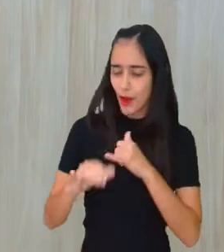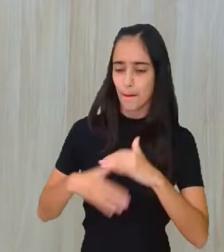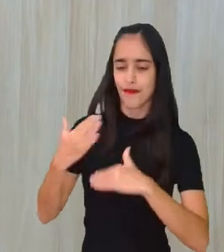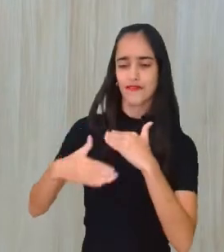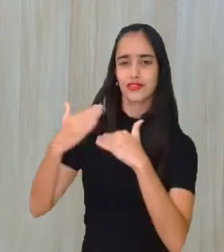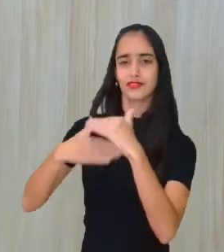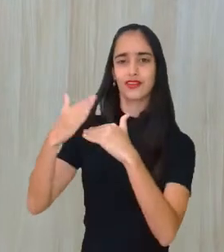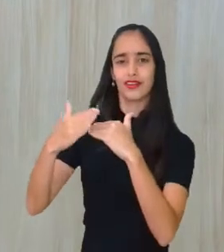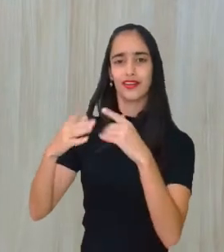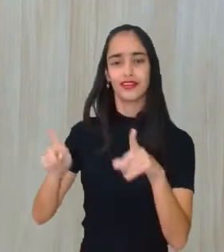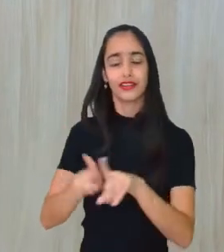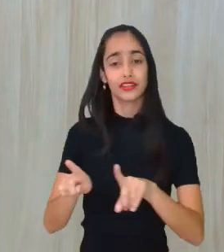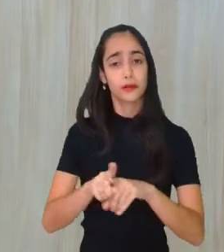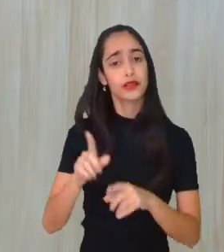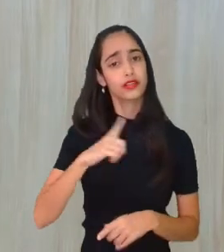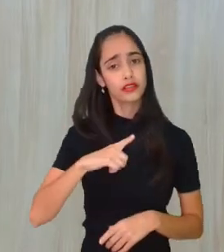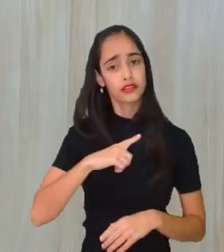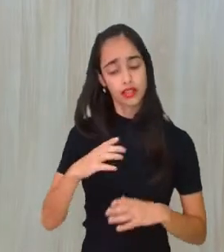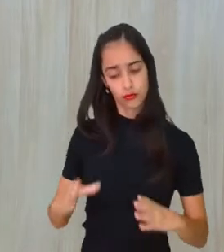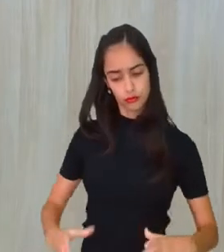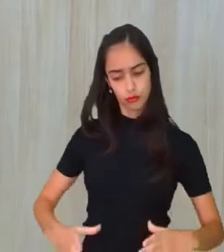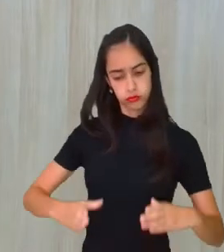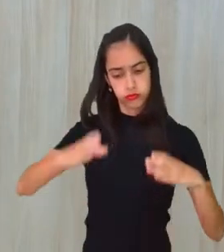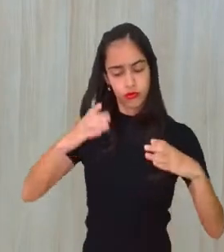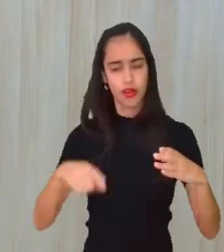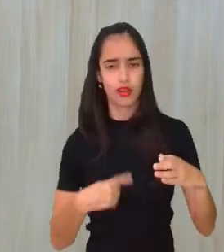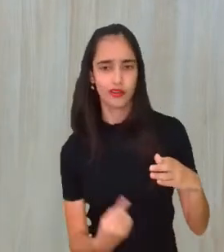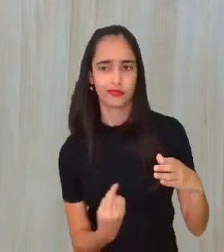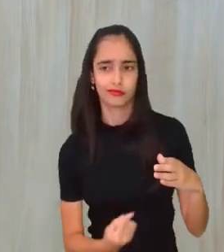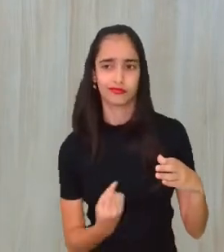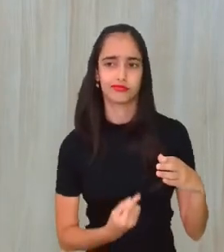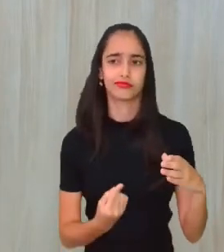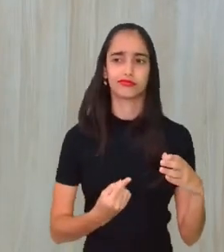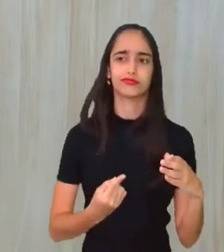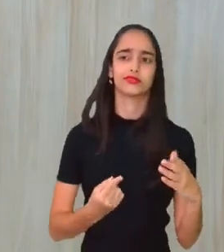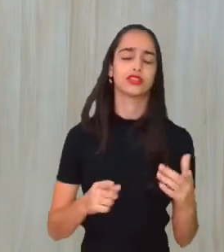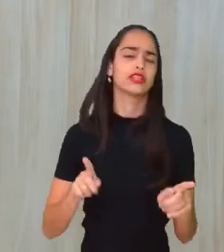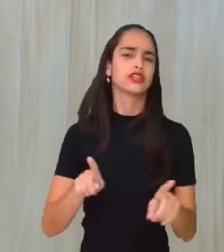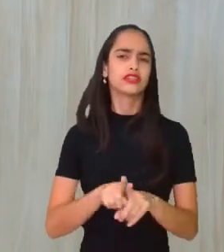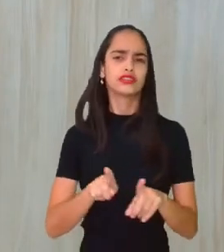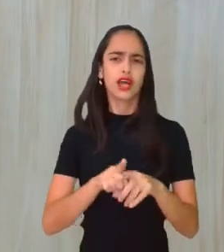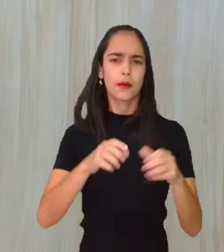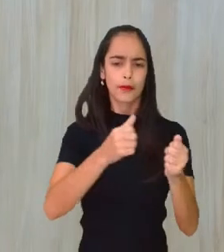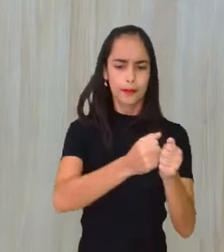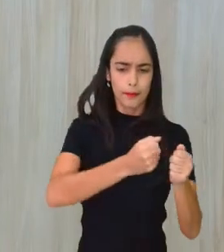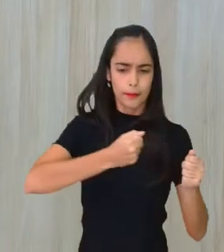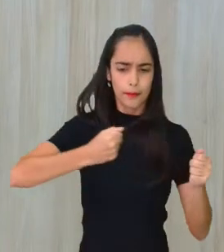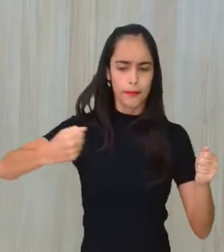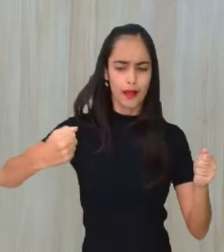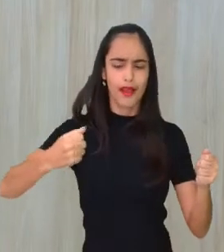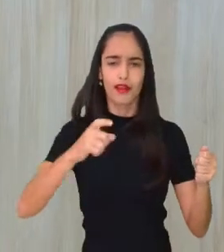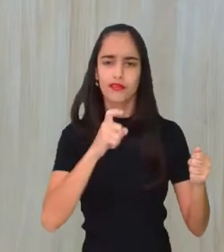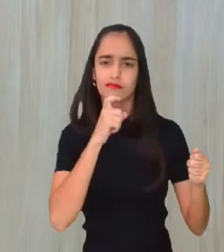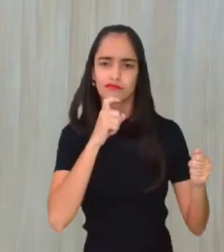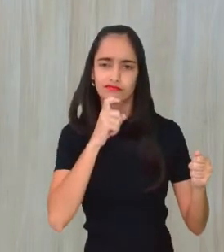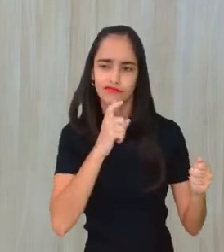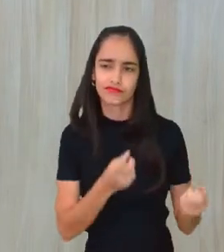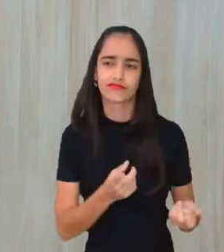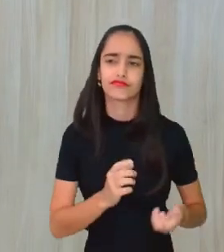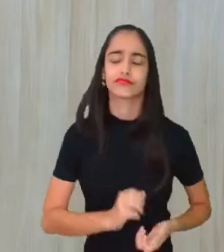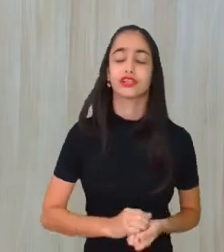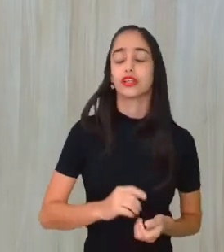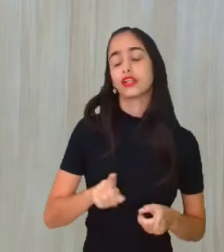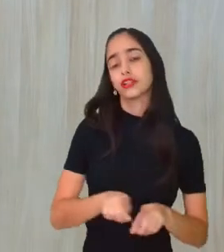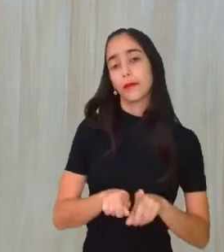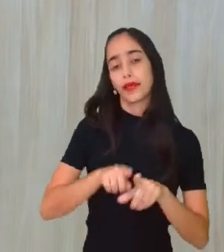nossas residências, geladeiras, alguns têm computador, o famoso secador de